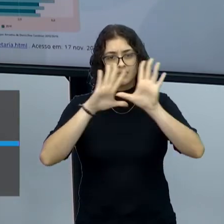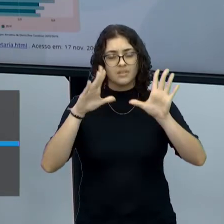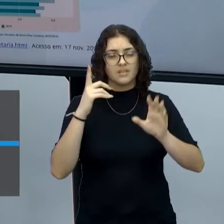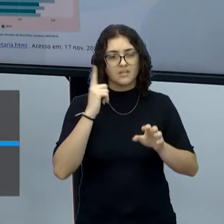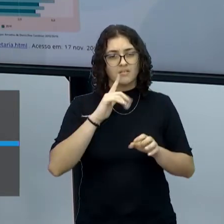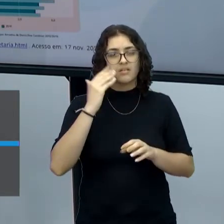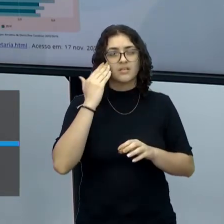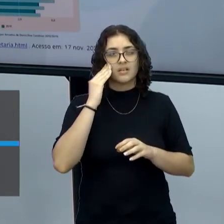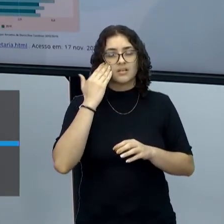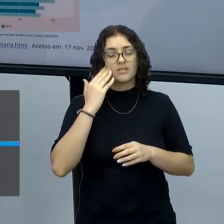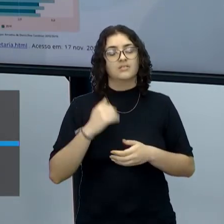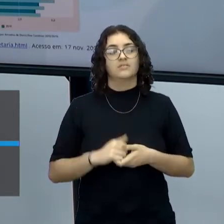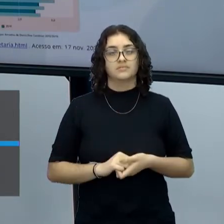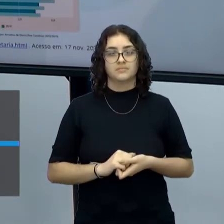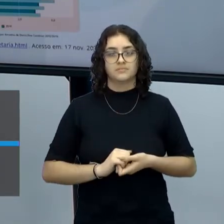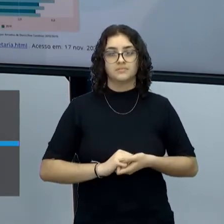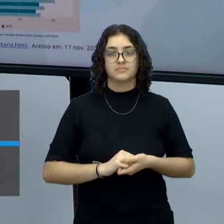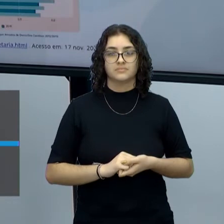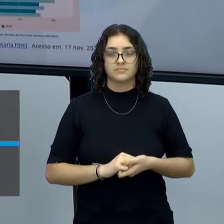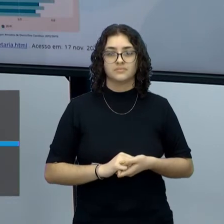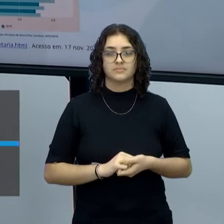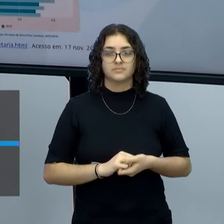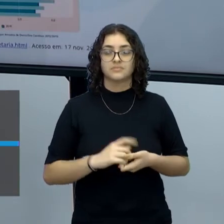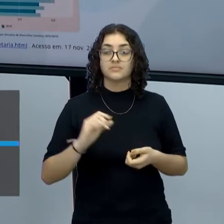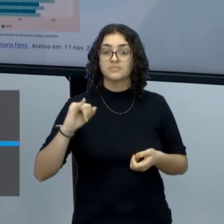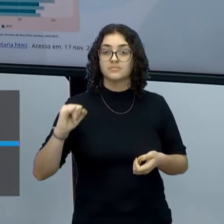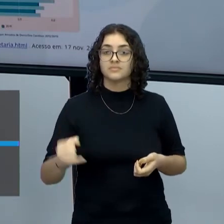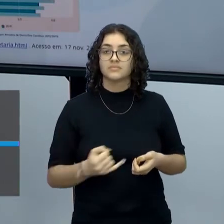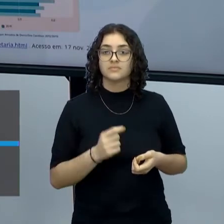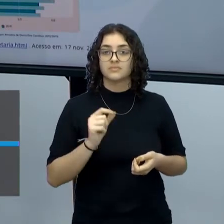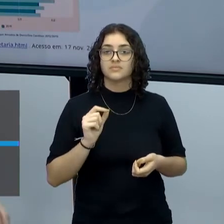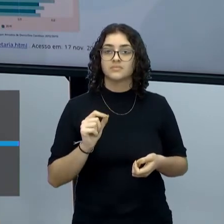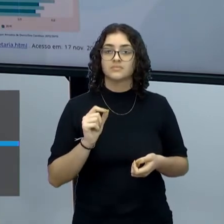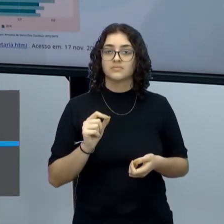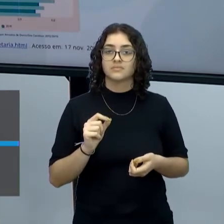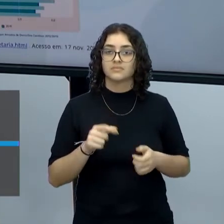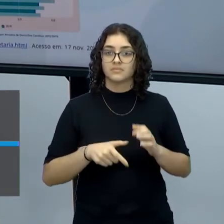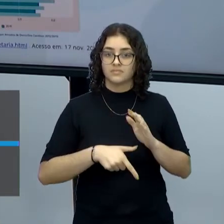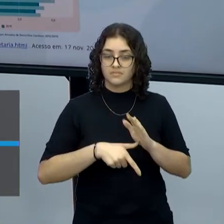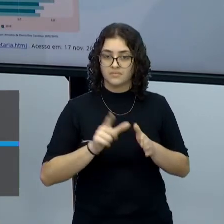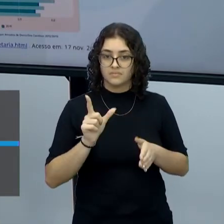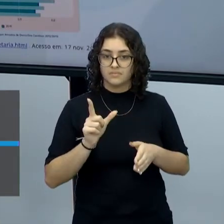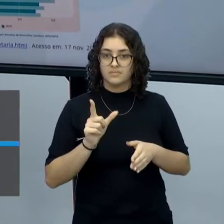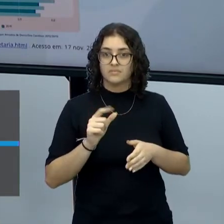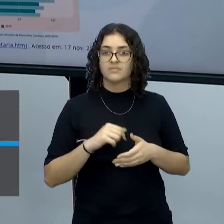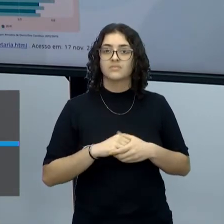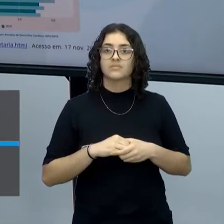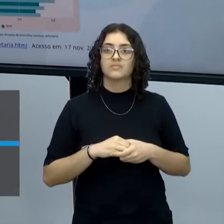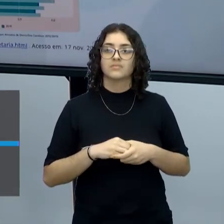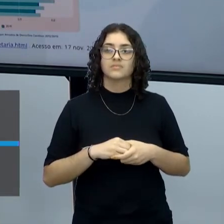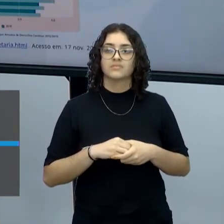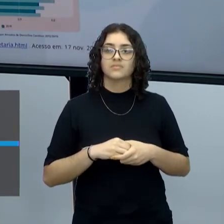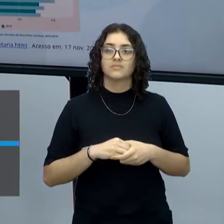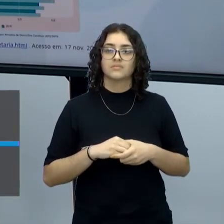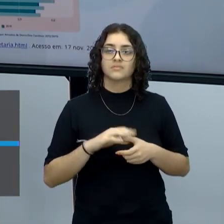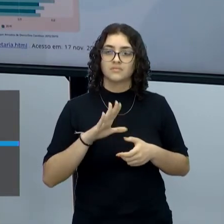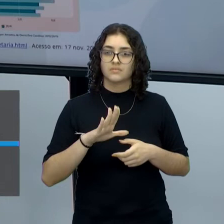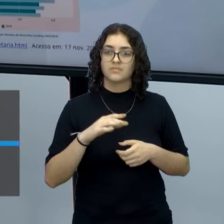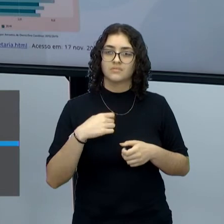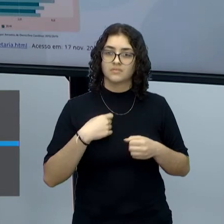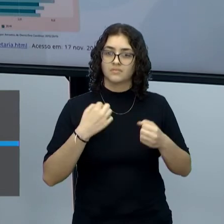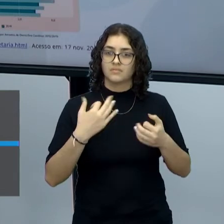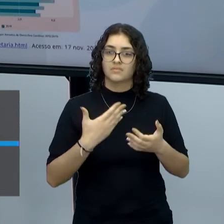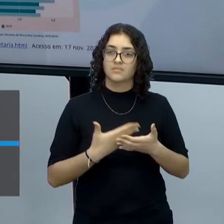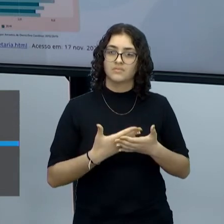conseguiu entender bem. E vou aproveitar também e dar um recadinho final aqui na aula, que eu já falei em